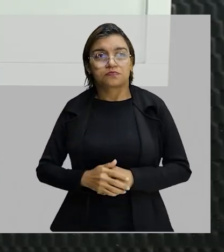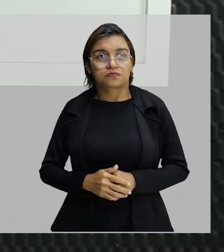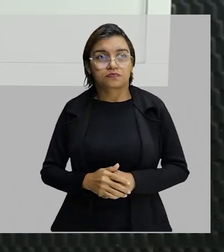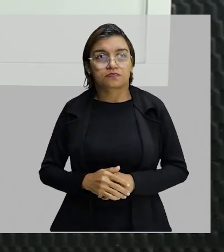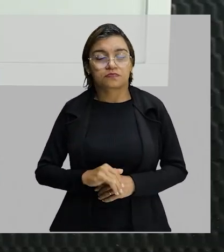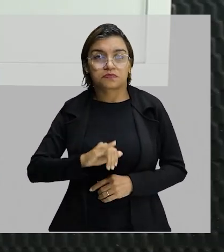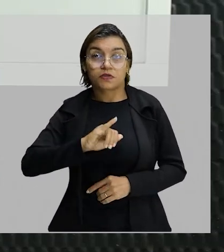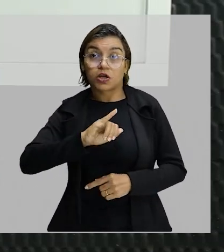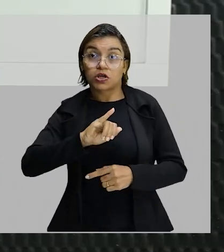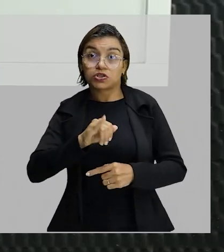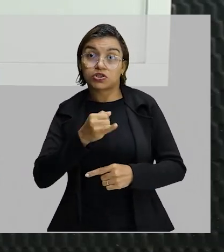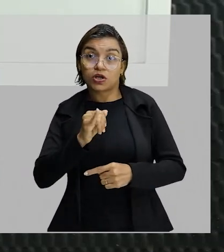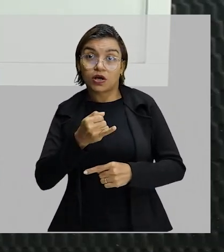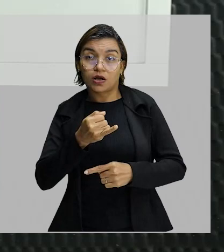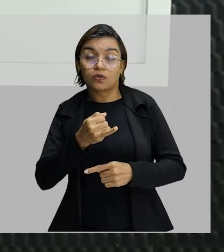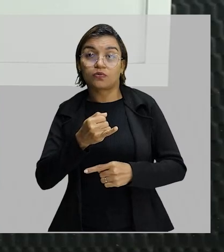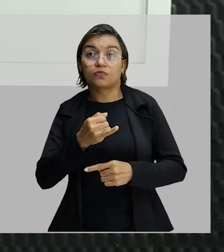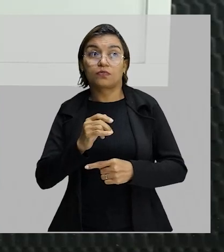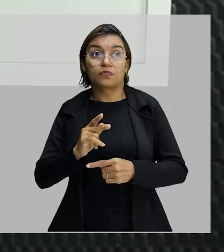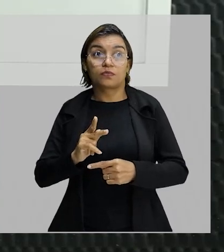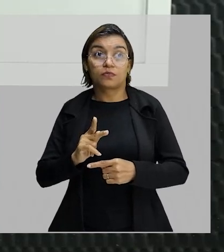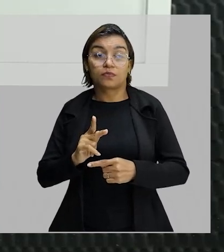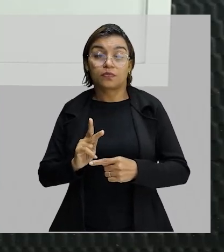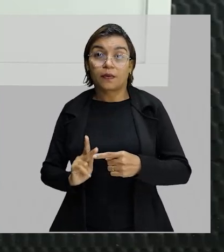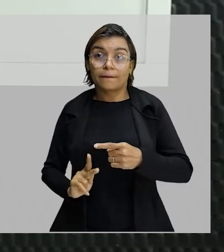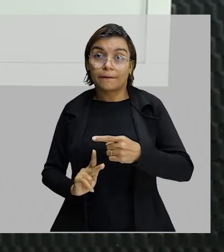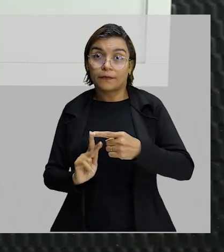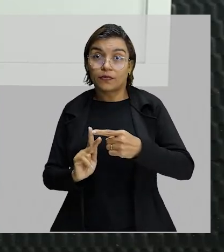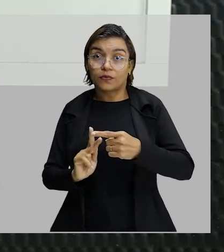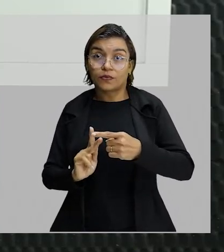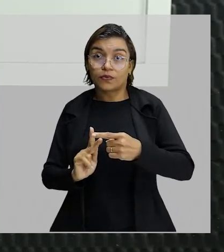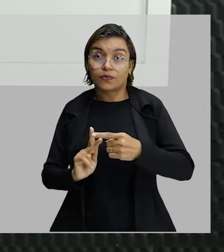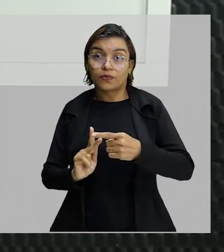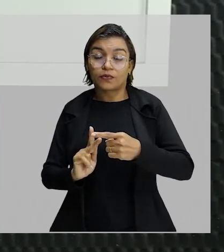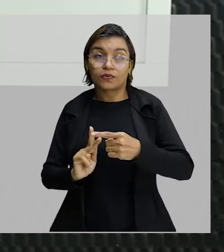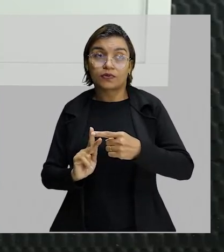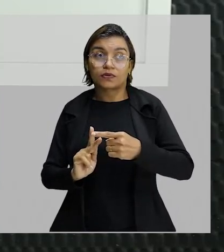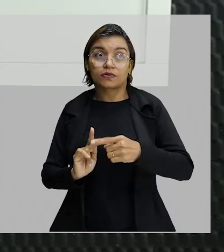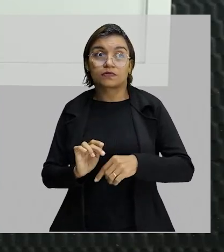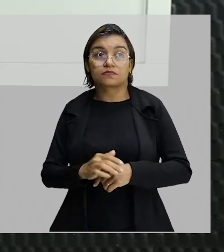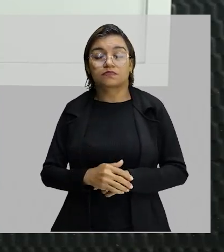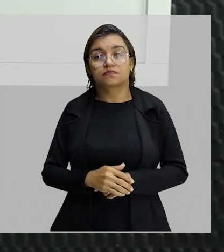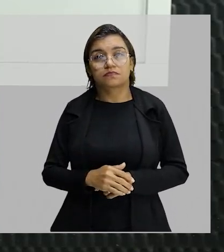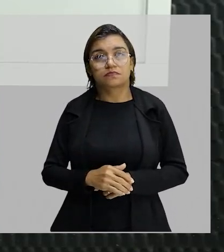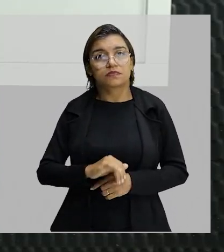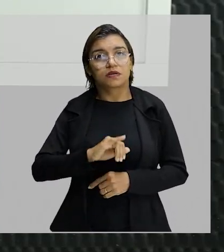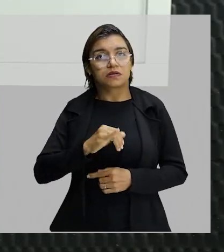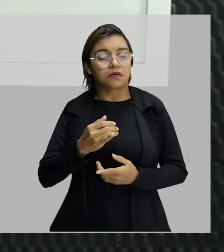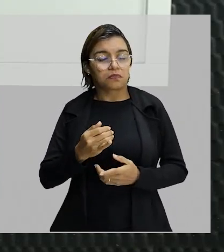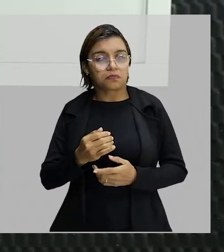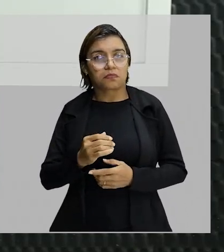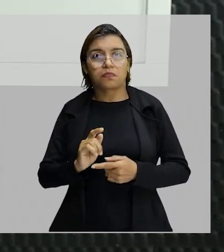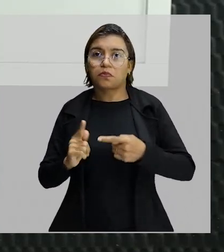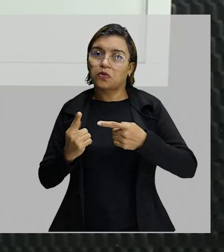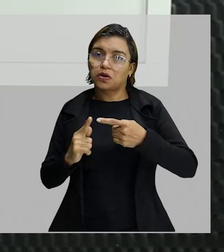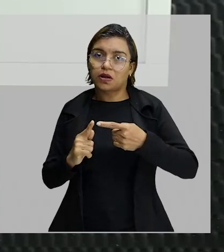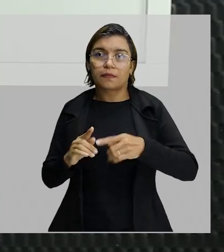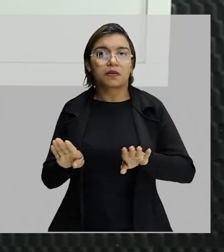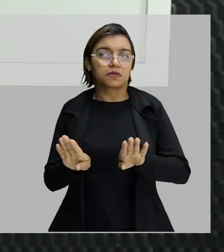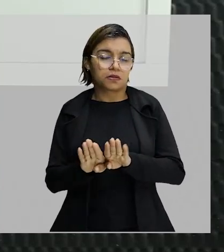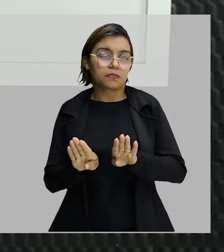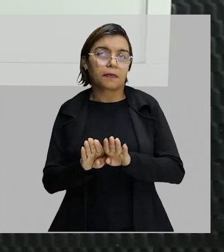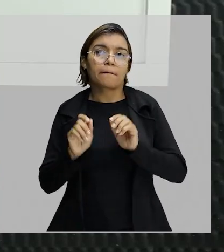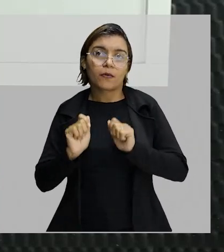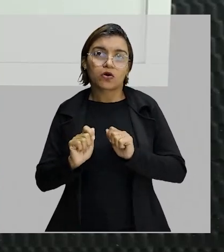joule, né, por quilo Kelvin, ou joule por grama Kelvin, por aí vai. Então você pode fazer